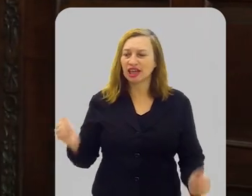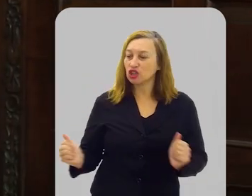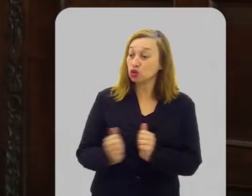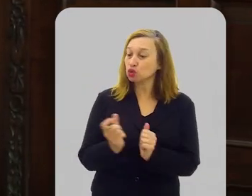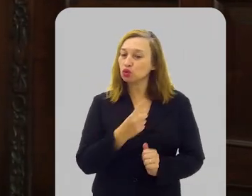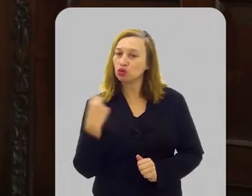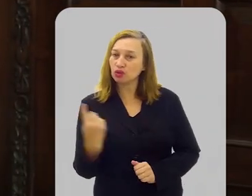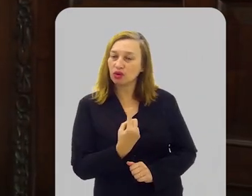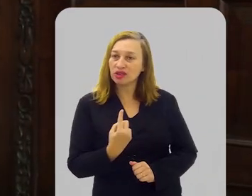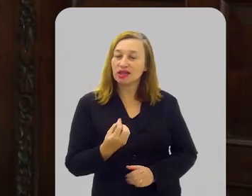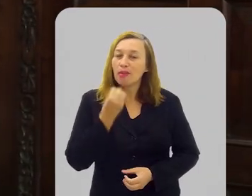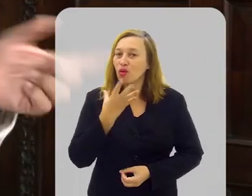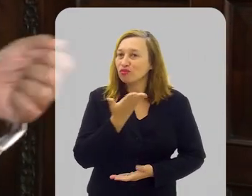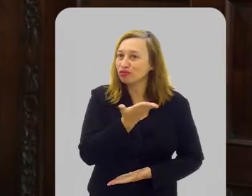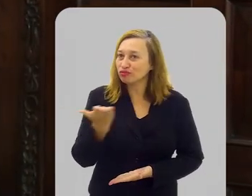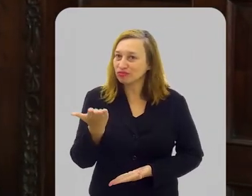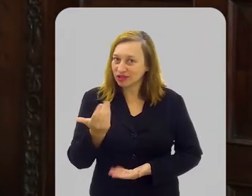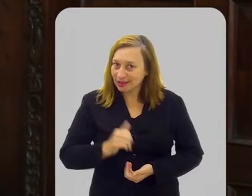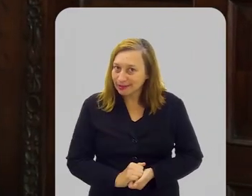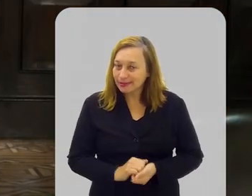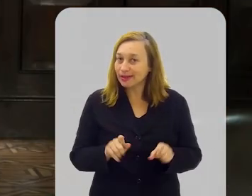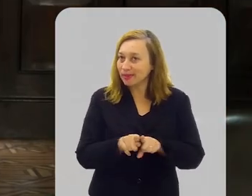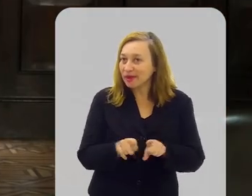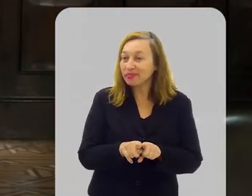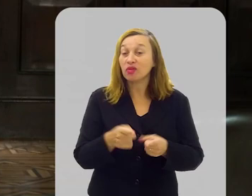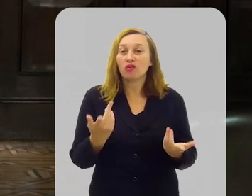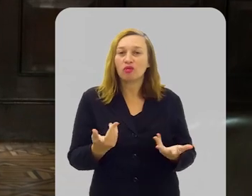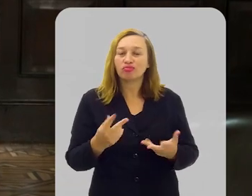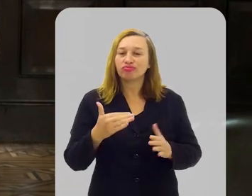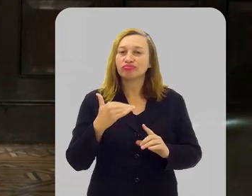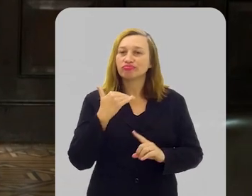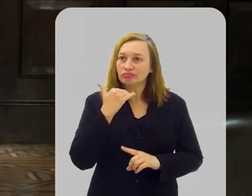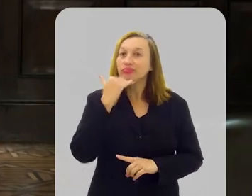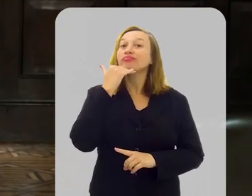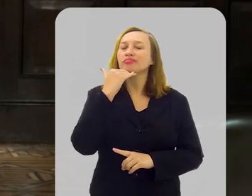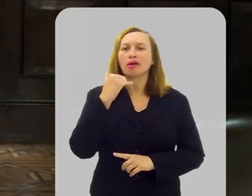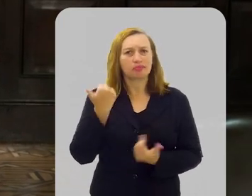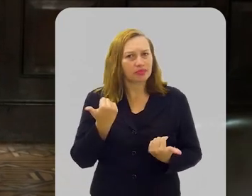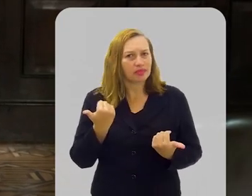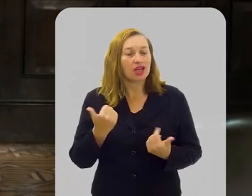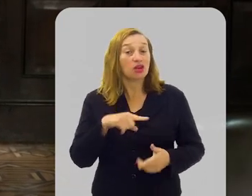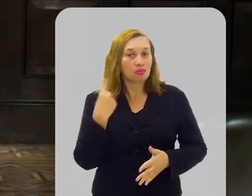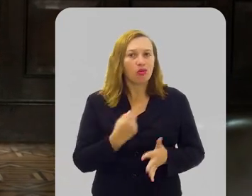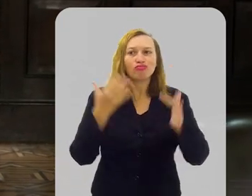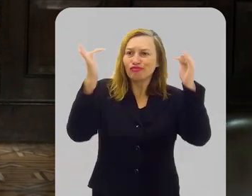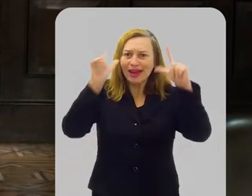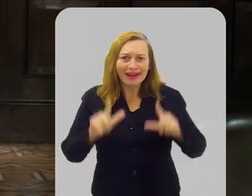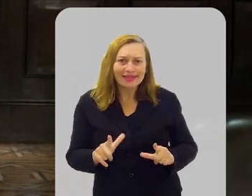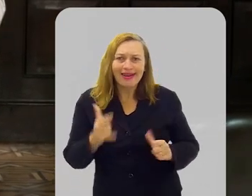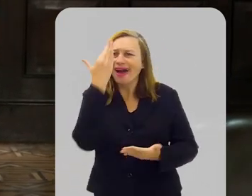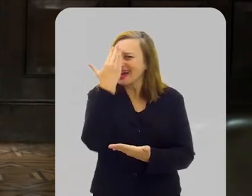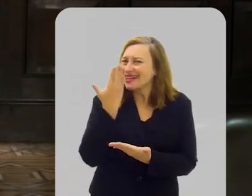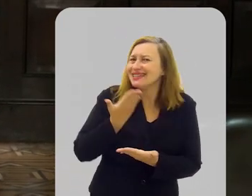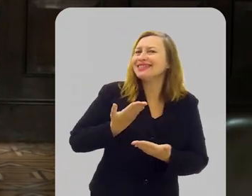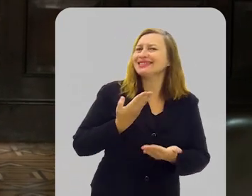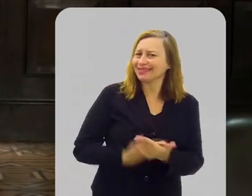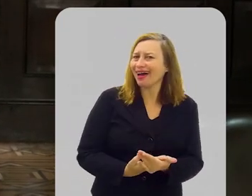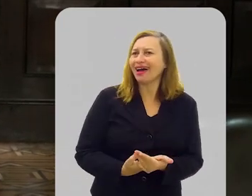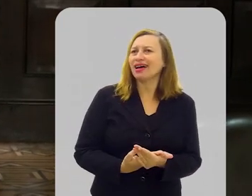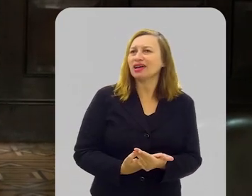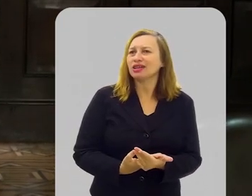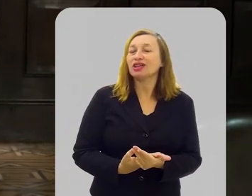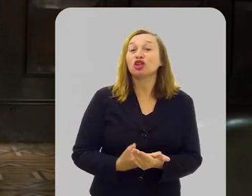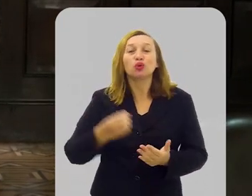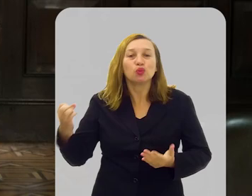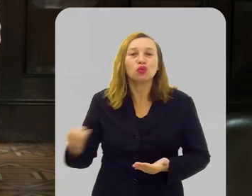gente. E é sempre muito bom estar com você. Ó, vamos botar essa cabeça para cima. Vamos ficar felizes. Vamos